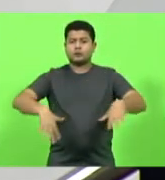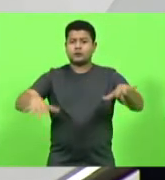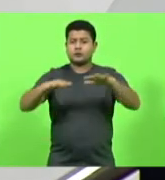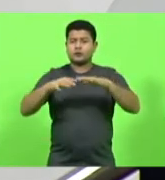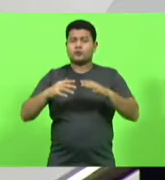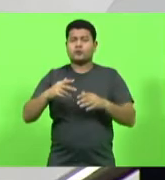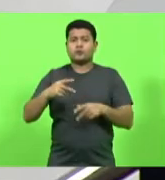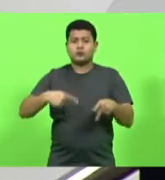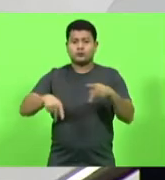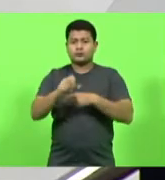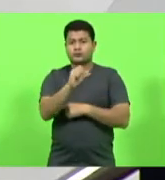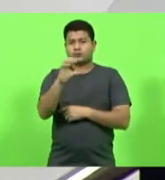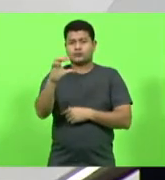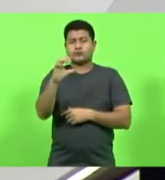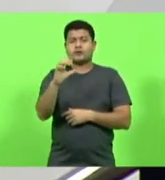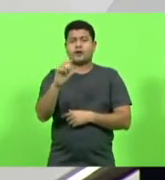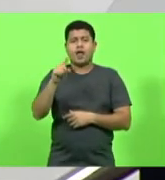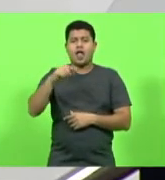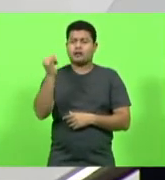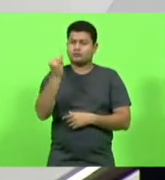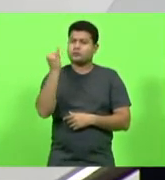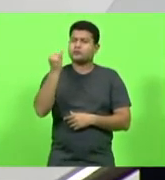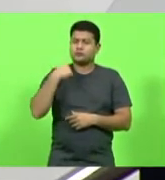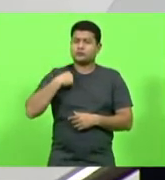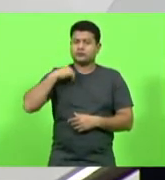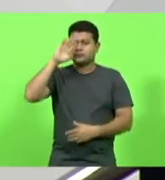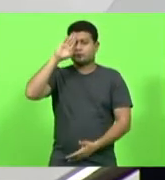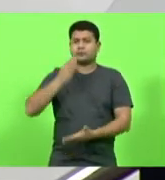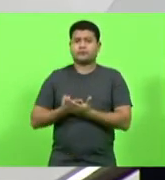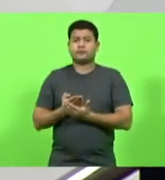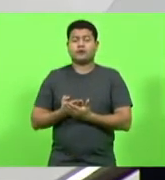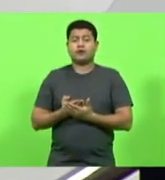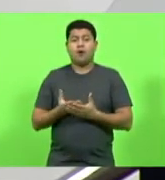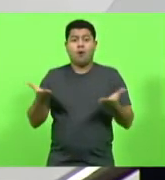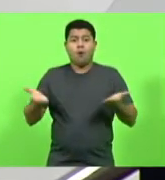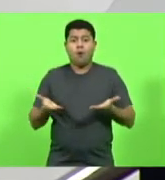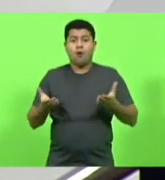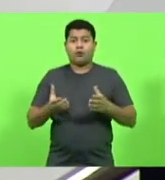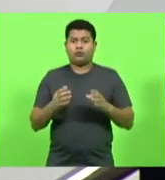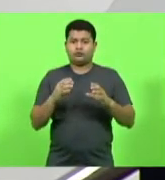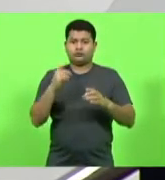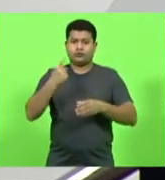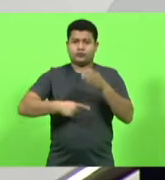muito importante. Hoje, na CCJ, nós